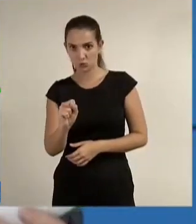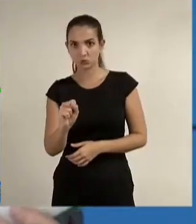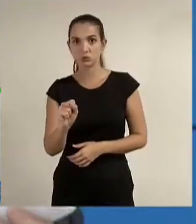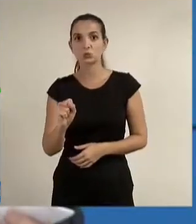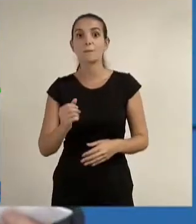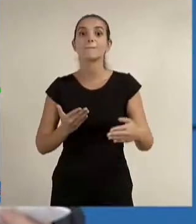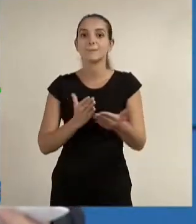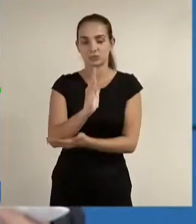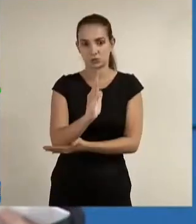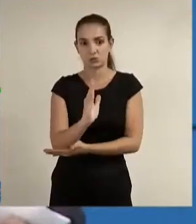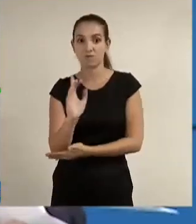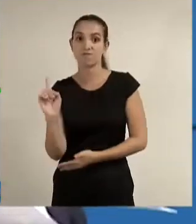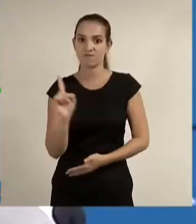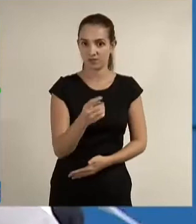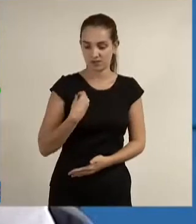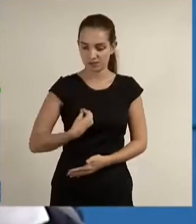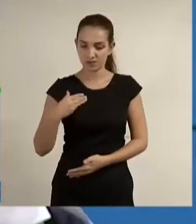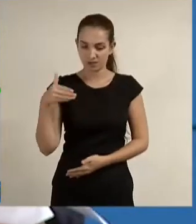15.